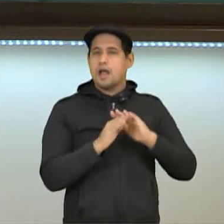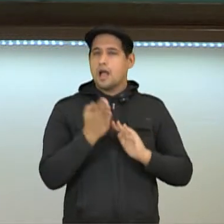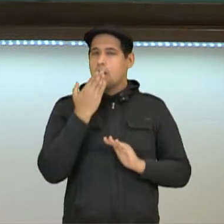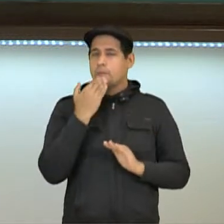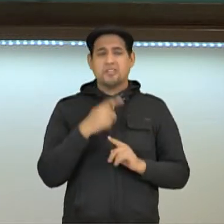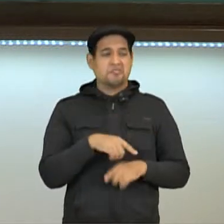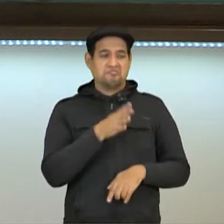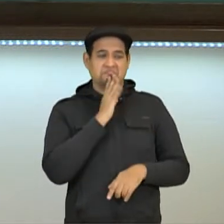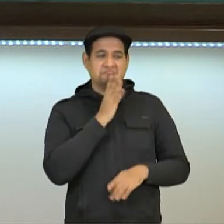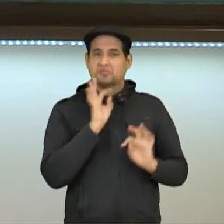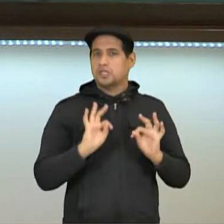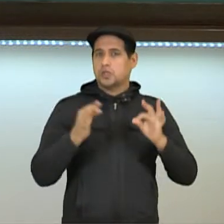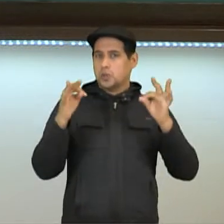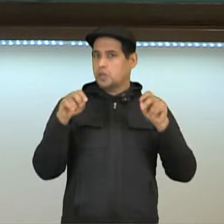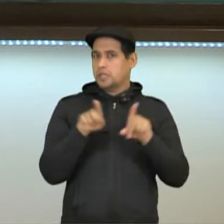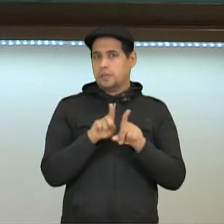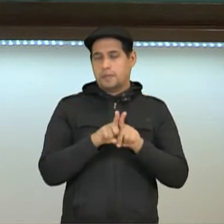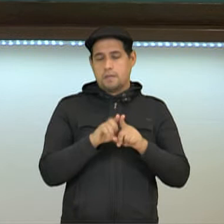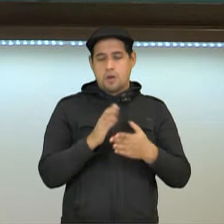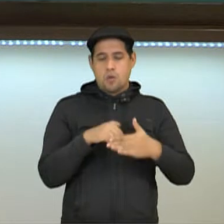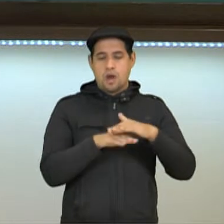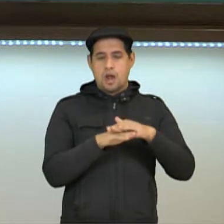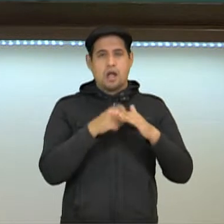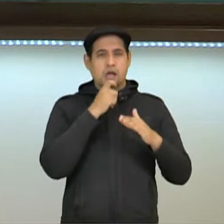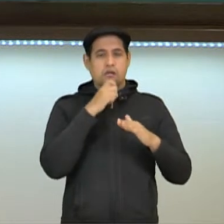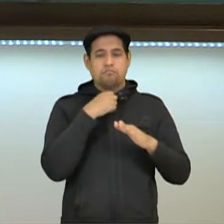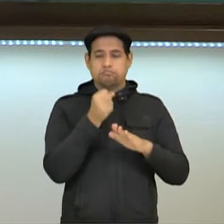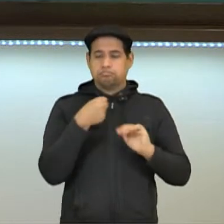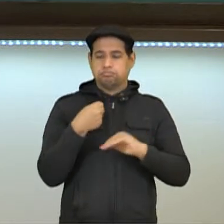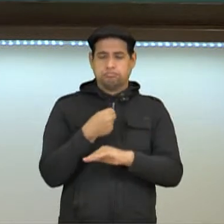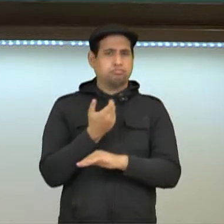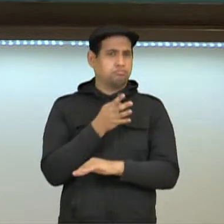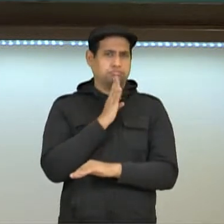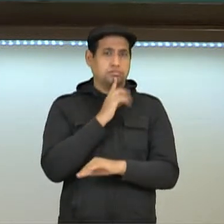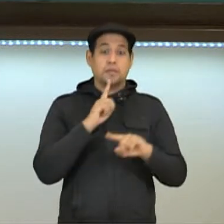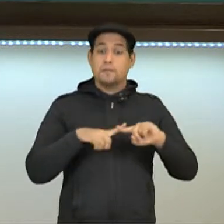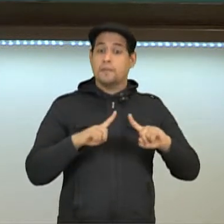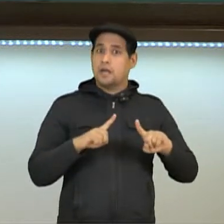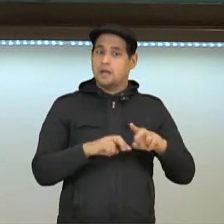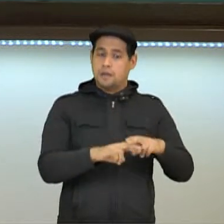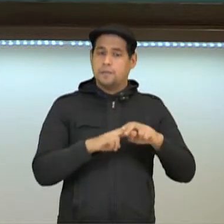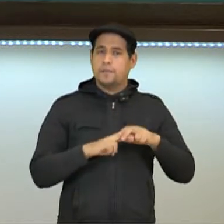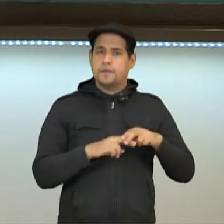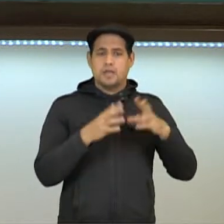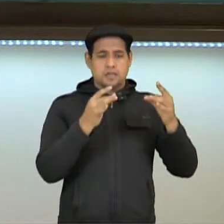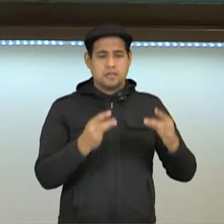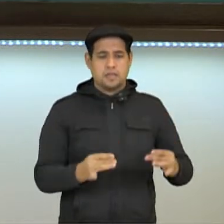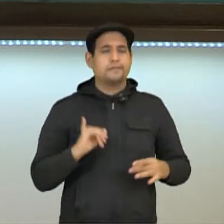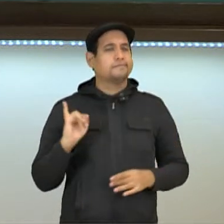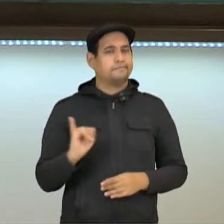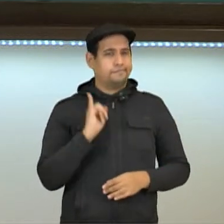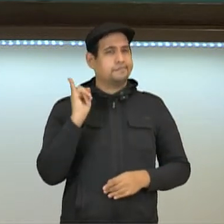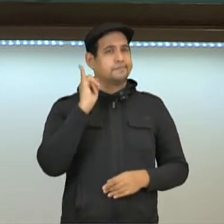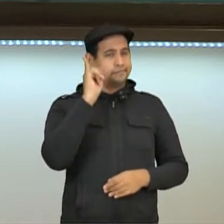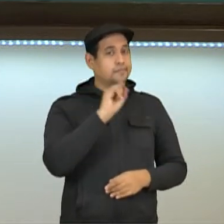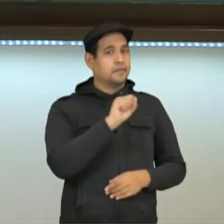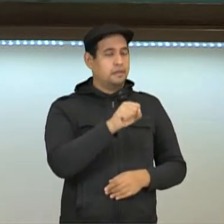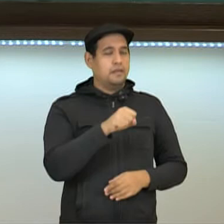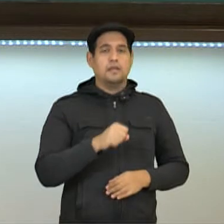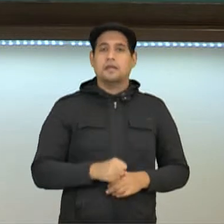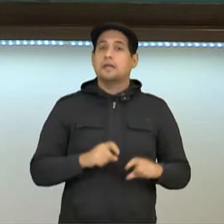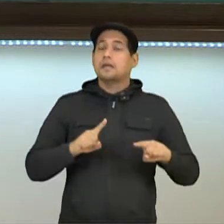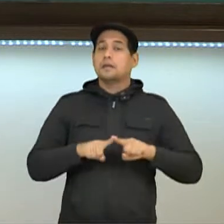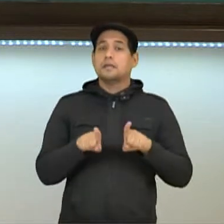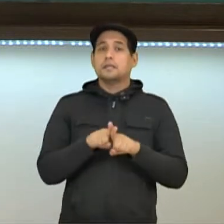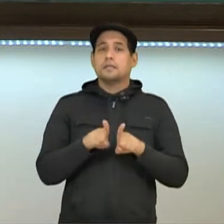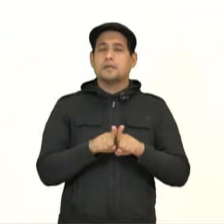não conheciam tecnologia para conservar, para refrigerar os alimentos. Por isso as especiarias eram tão importantes, tá?